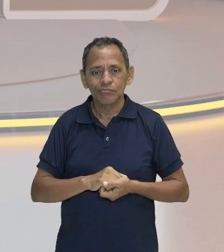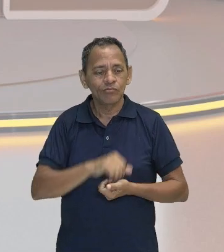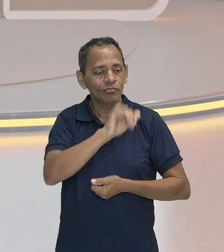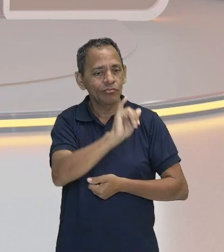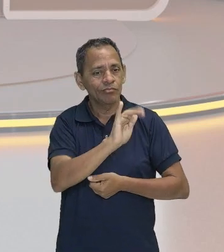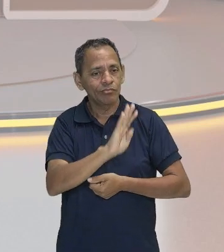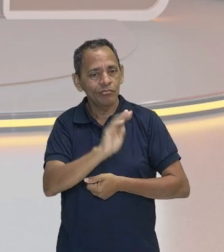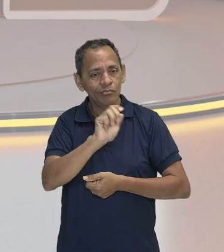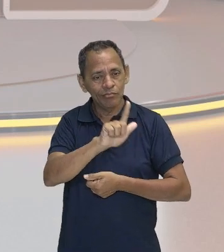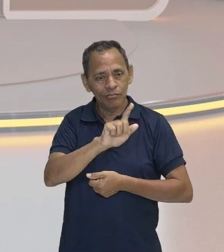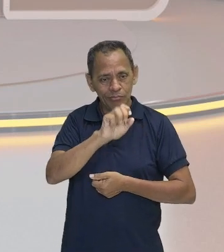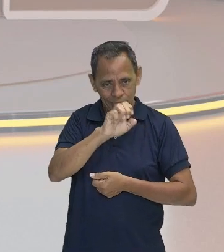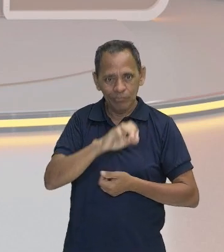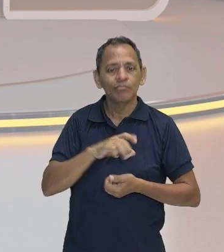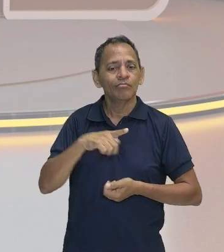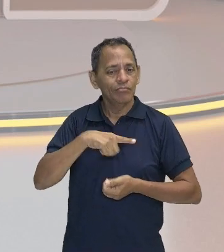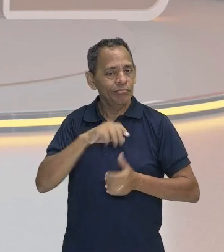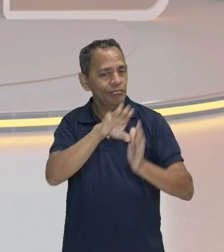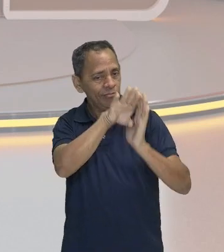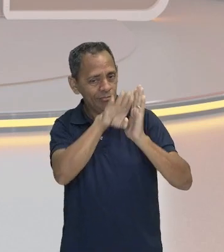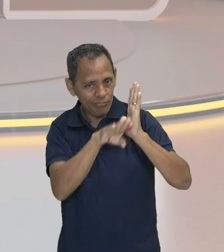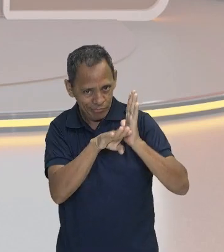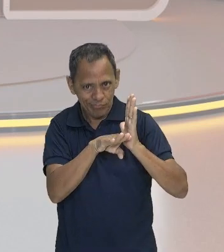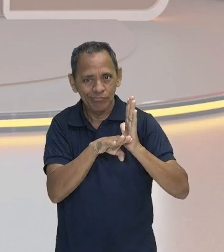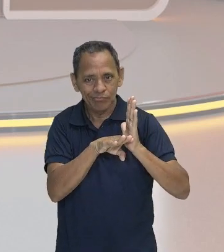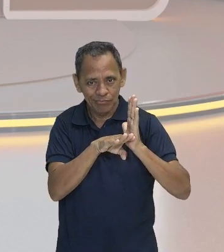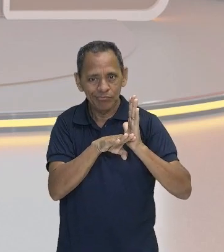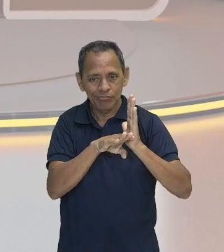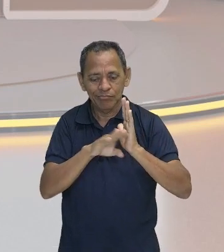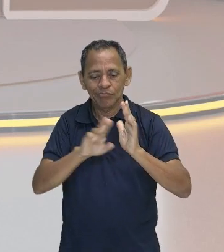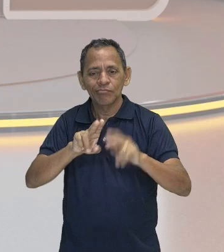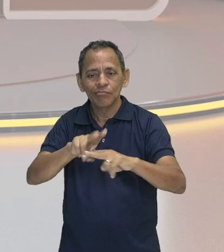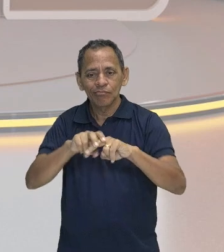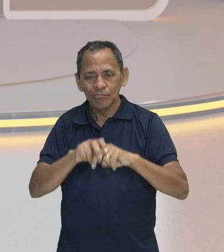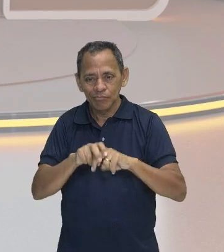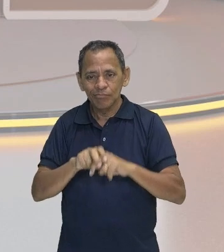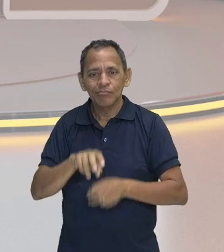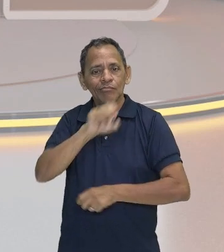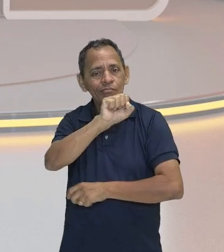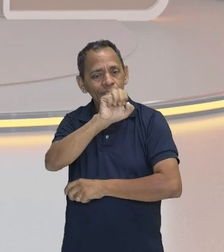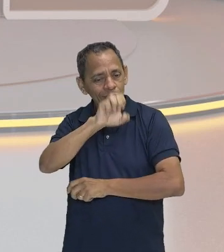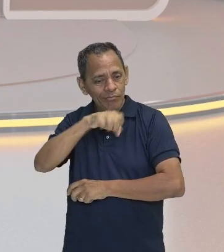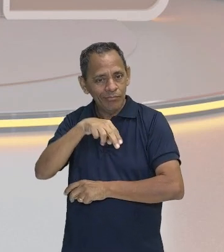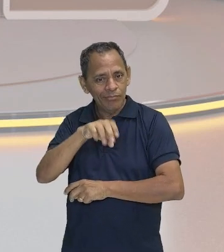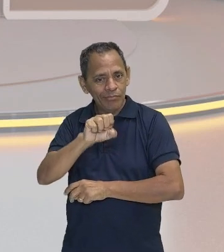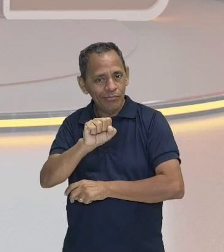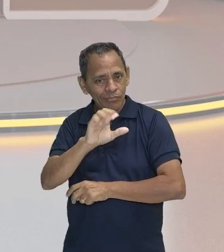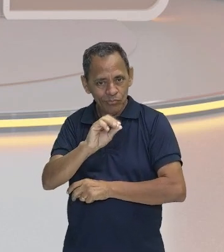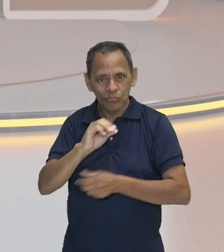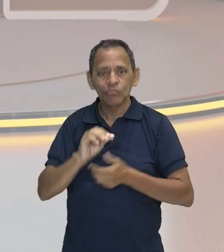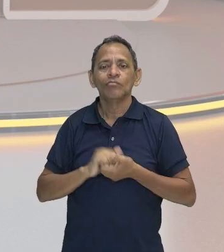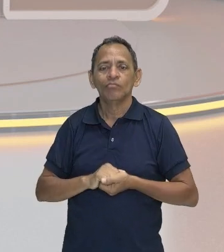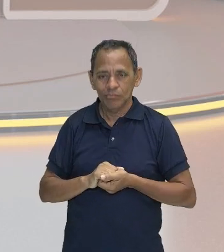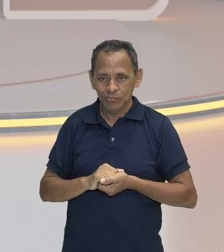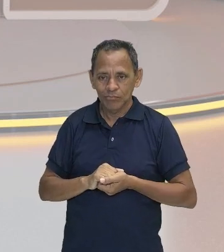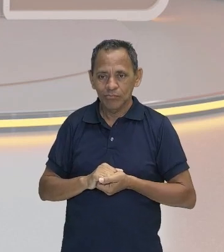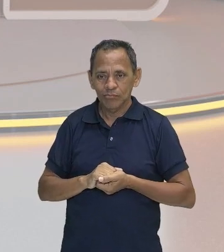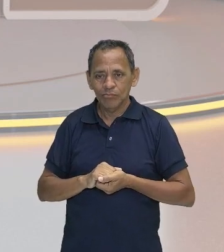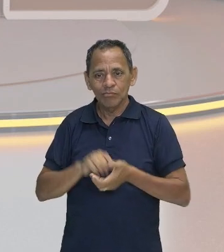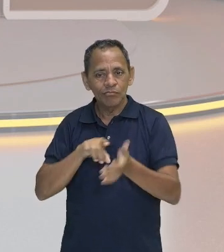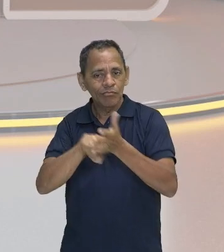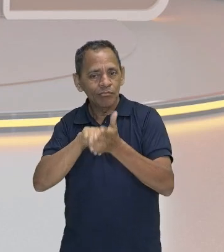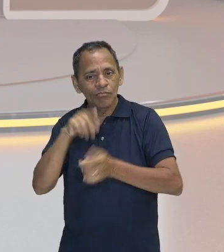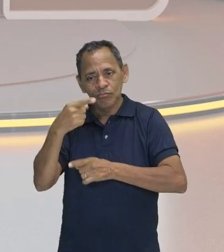aí essa classificação, através ali do censo demográfico, entre outras pesquisas que são feitas, e a